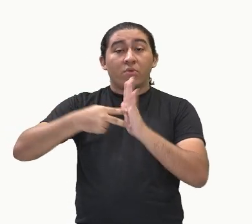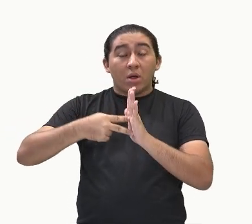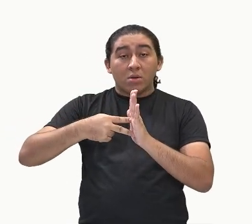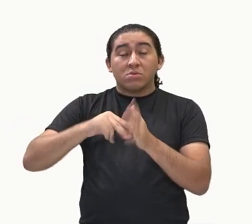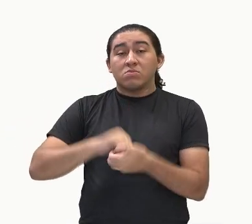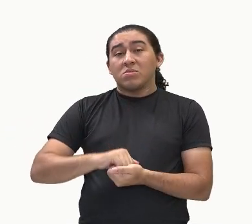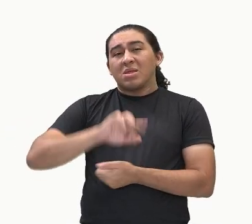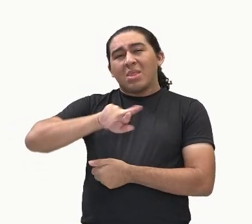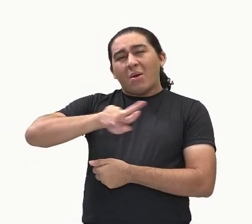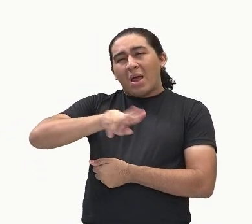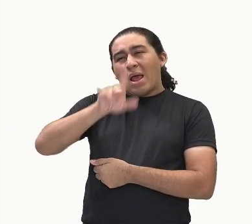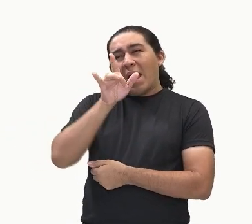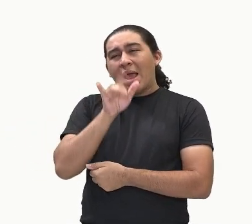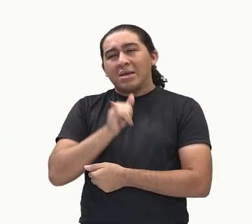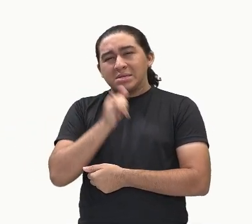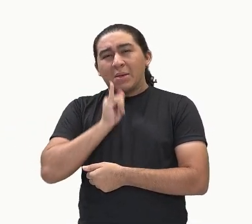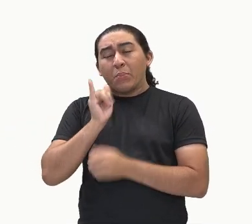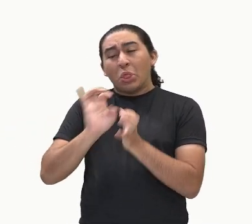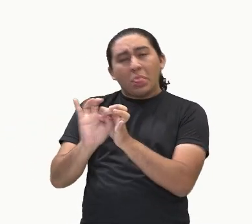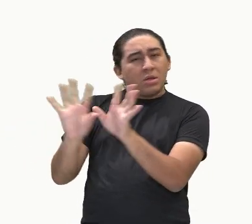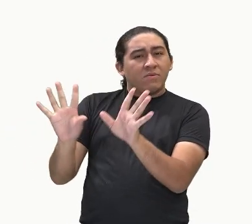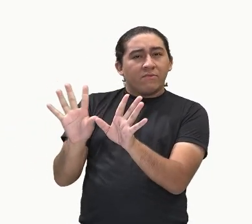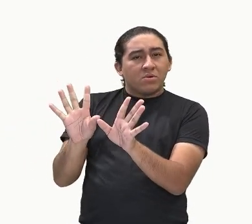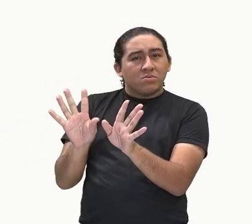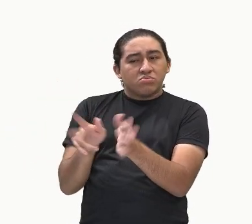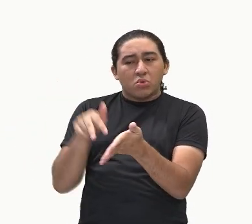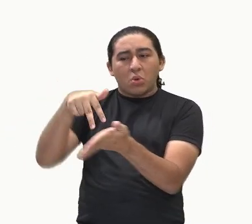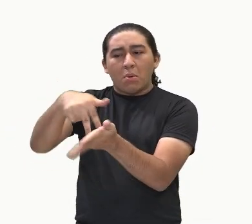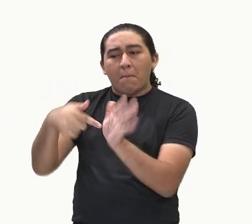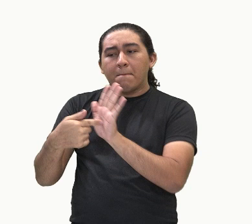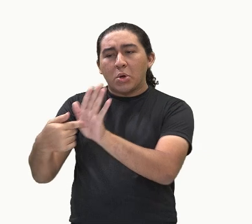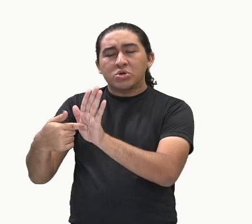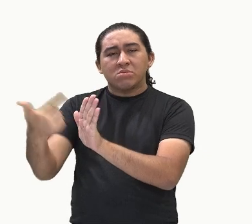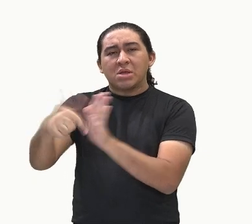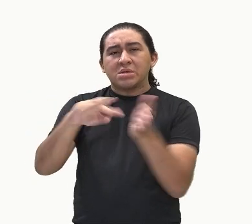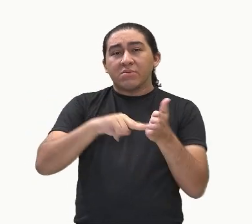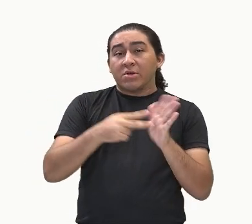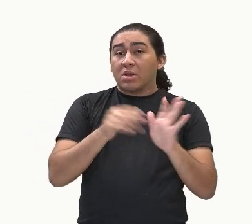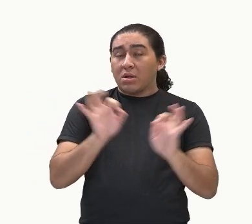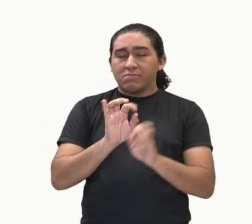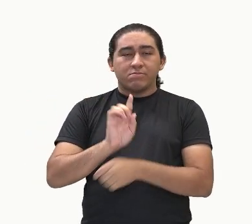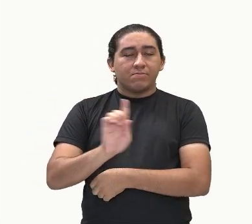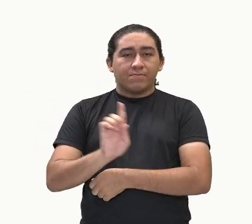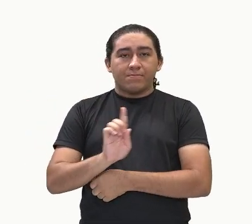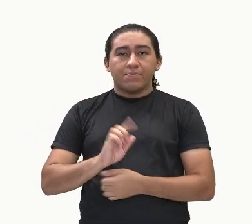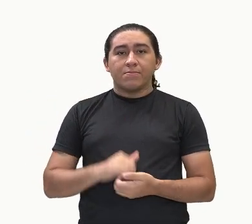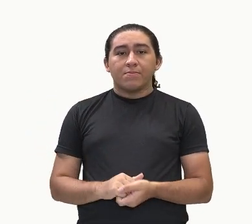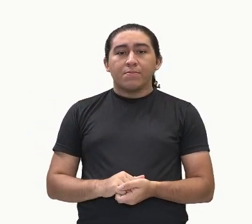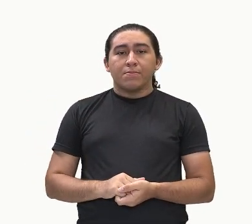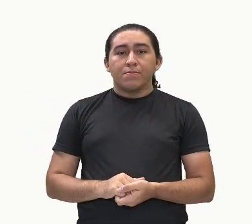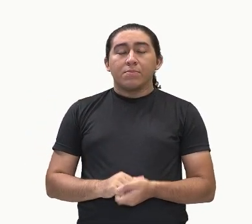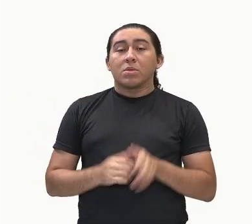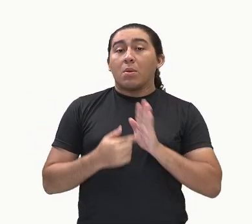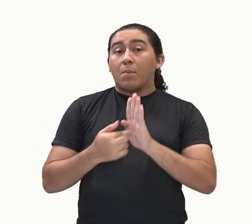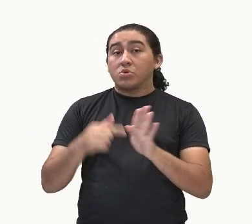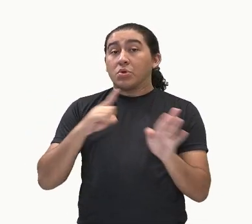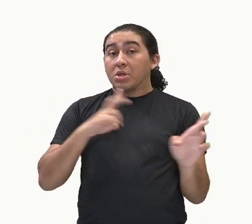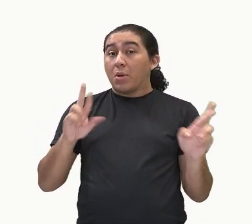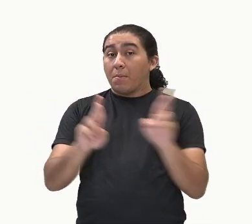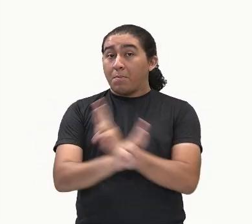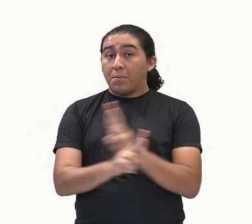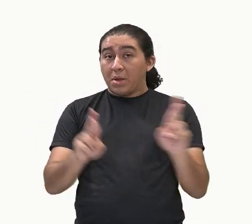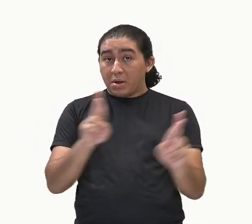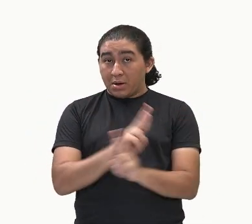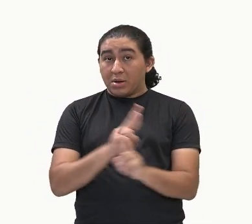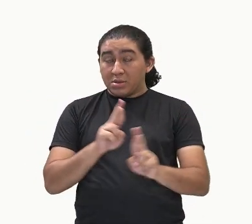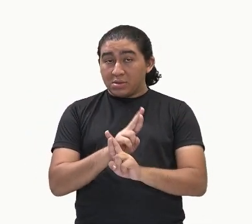ali apenas de enfeite. Vai mostrando que tem o quê? Uma relação com aquilo que a gente falou antes.